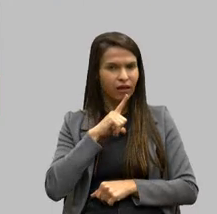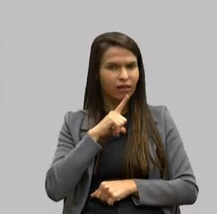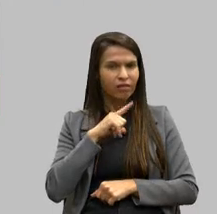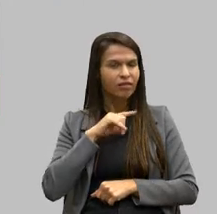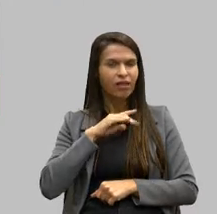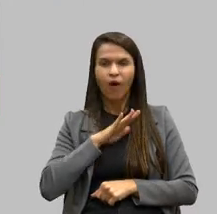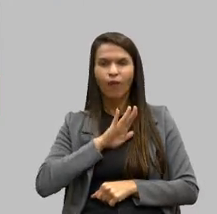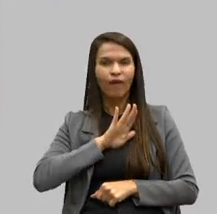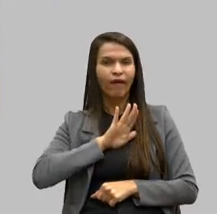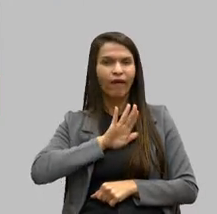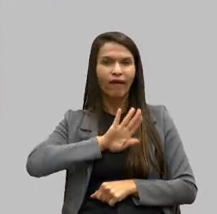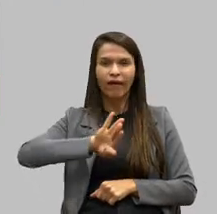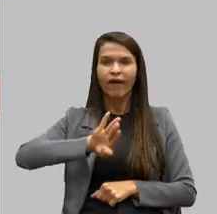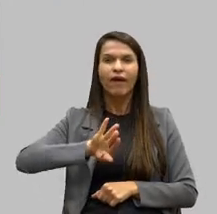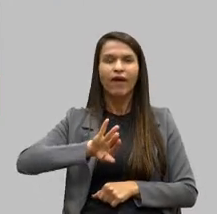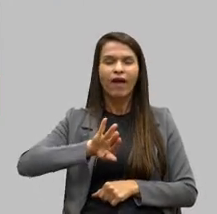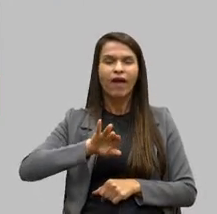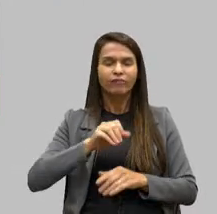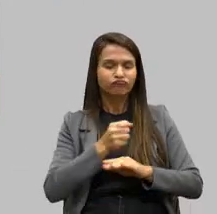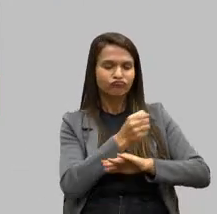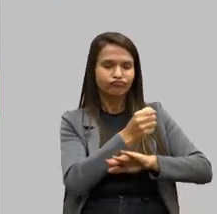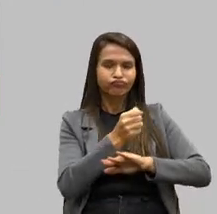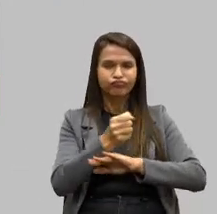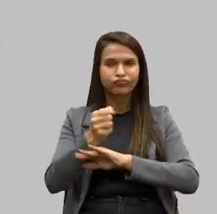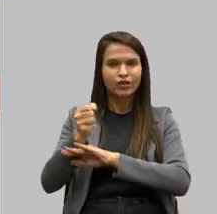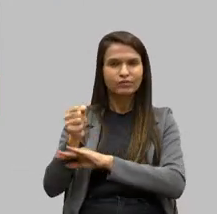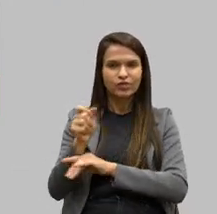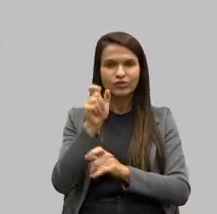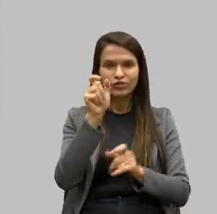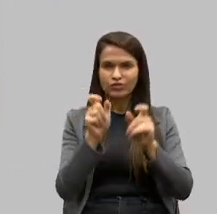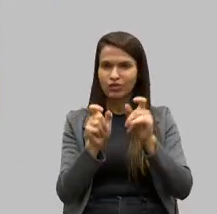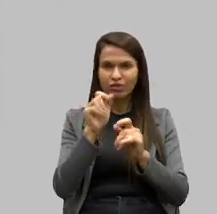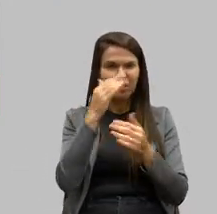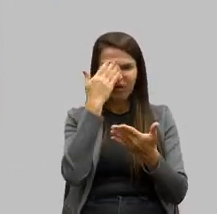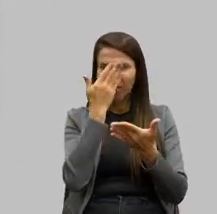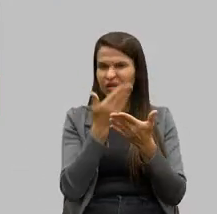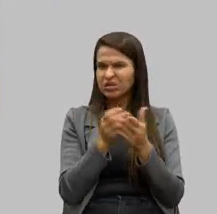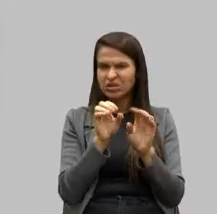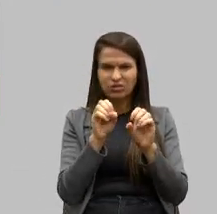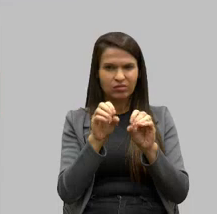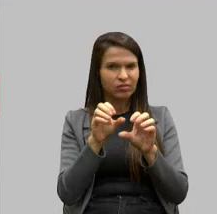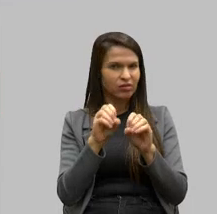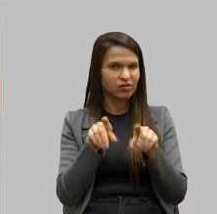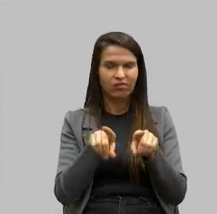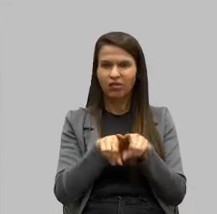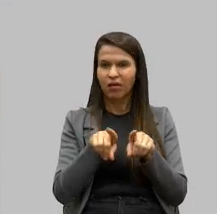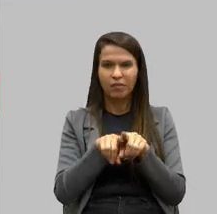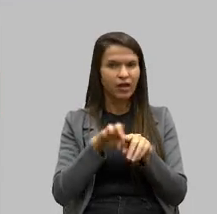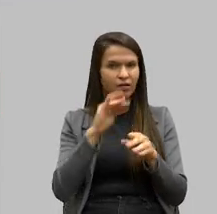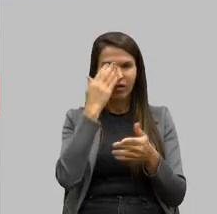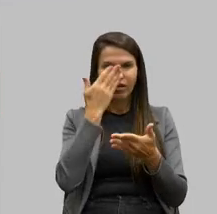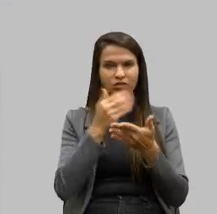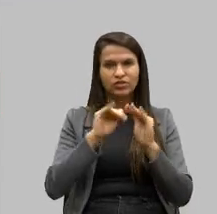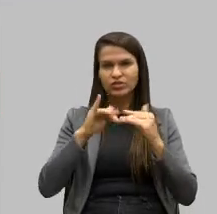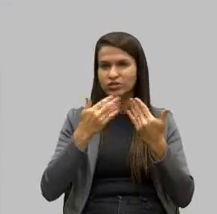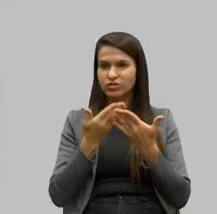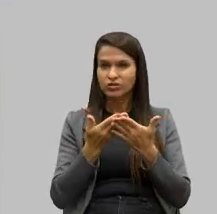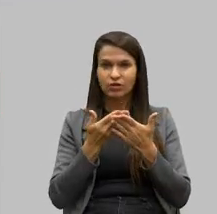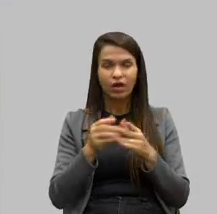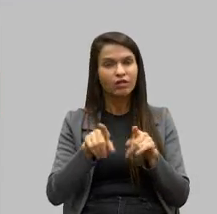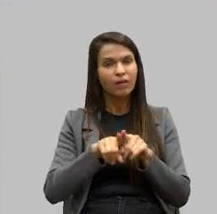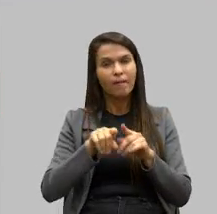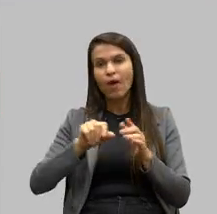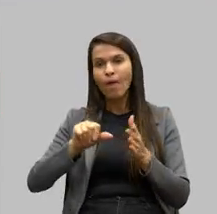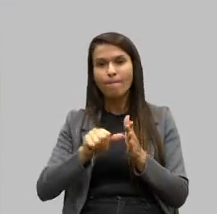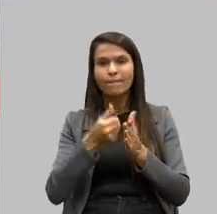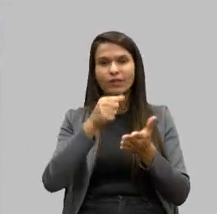as pessoas nos lugares. De verdade, nem acredite em educação, muito menos acredite em escola, tanto é que é o primeiro